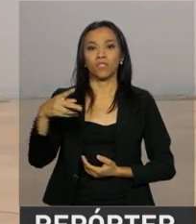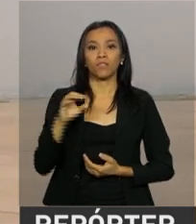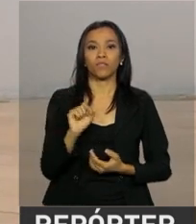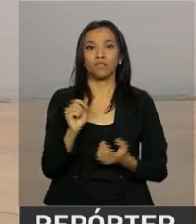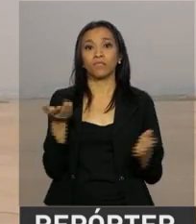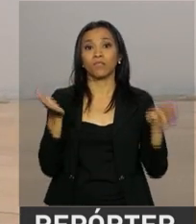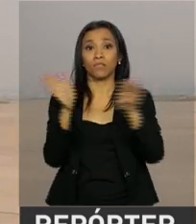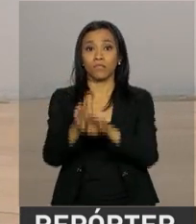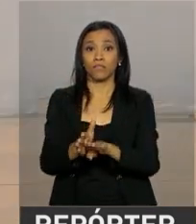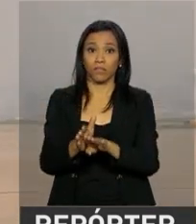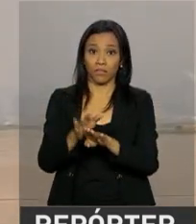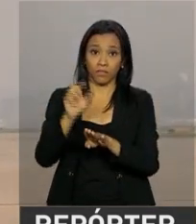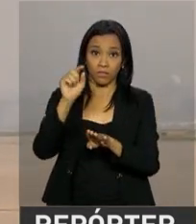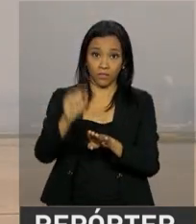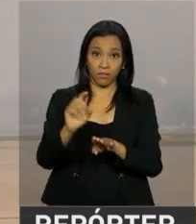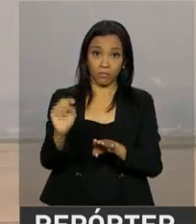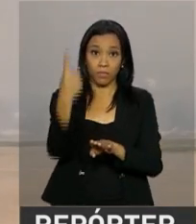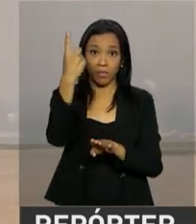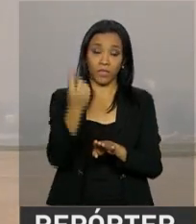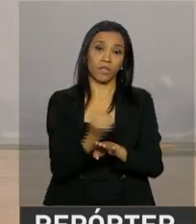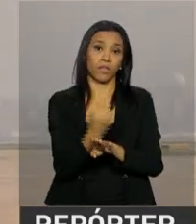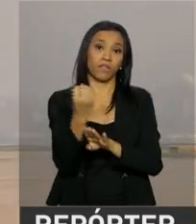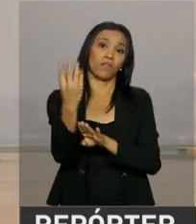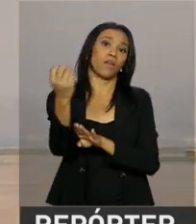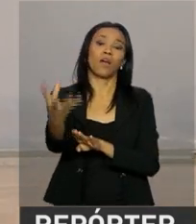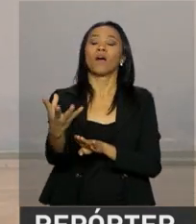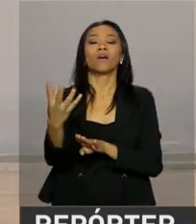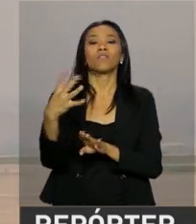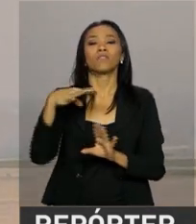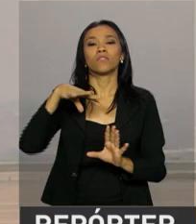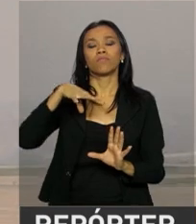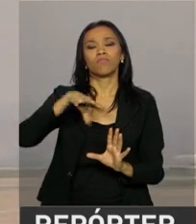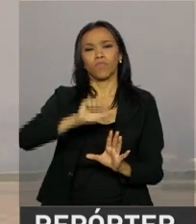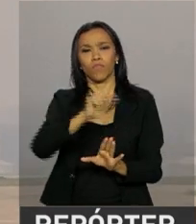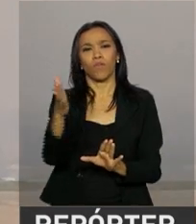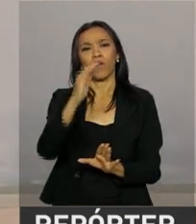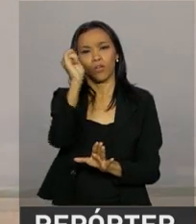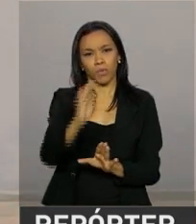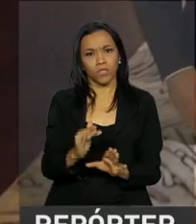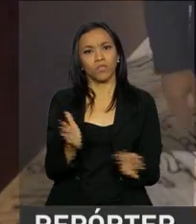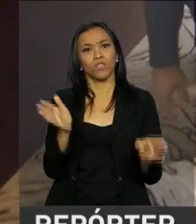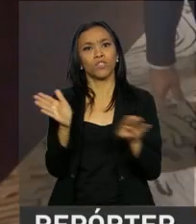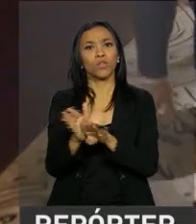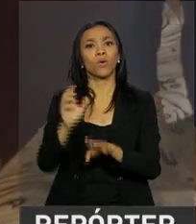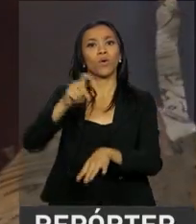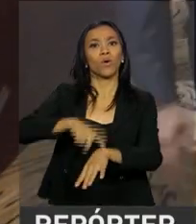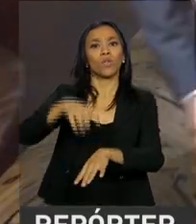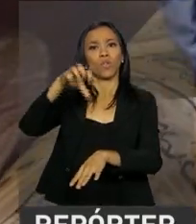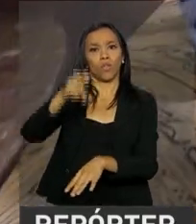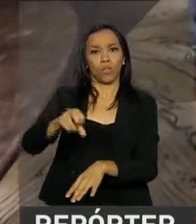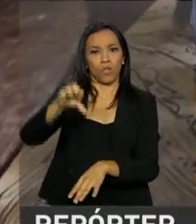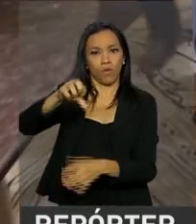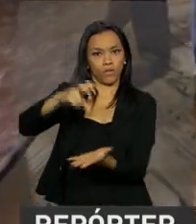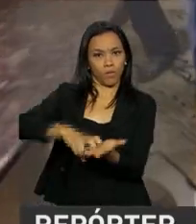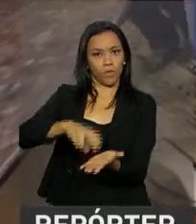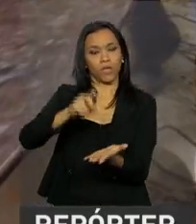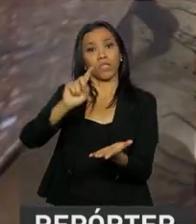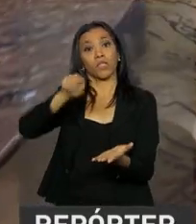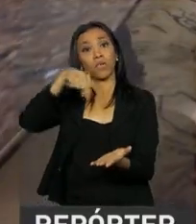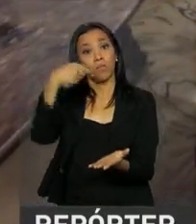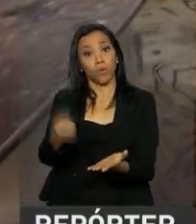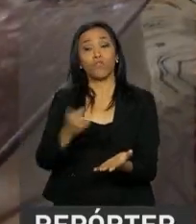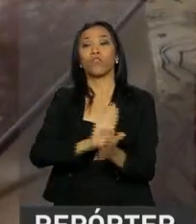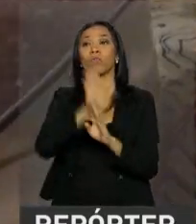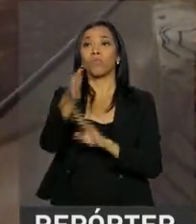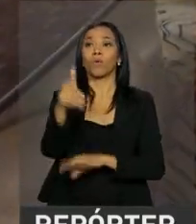para sua primeira viagem internacional por volta das 9 horas da manhã, pelo horário local. Michel Temer seguiu direto para o hotel,